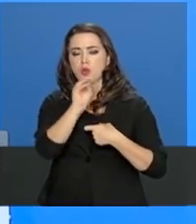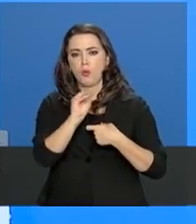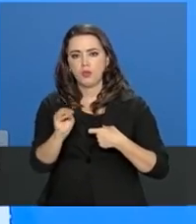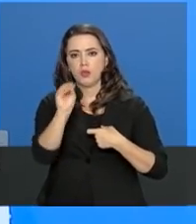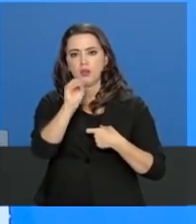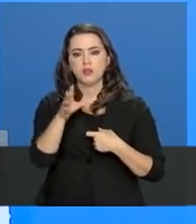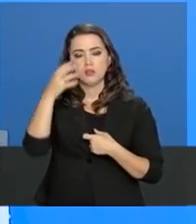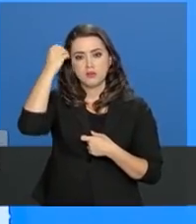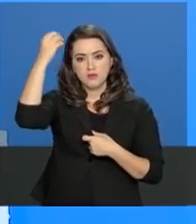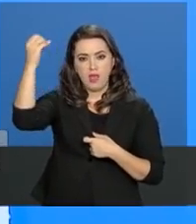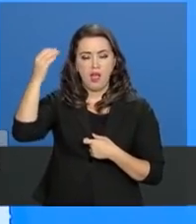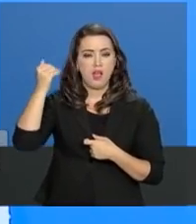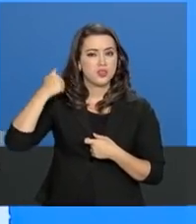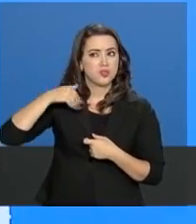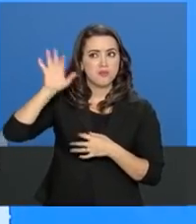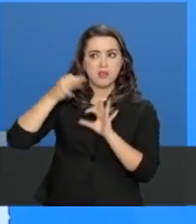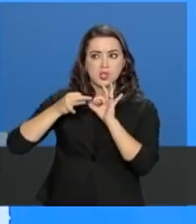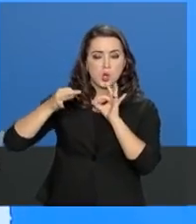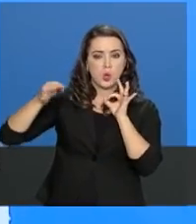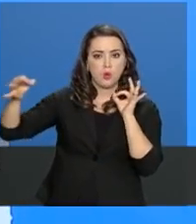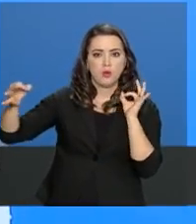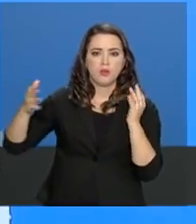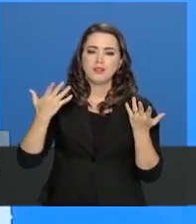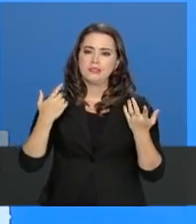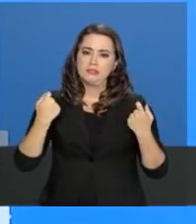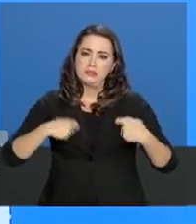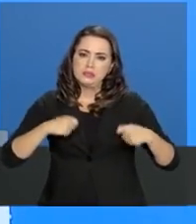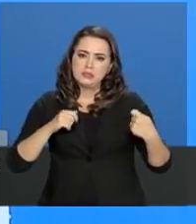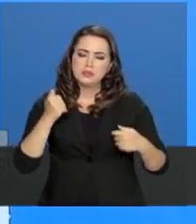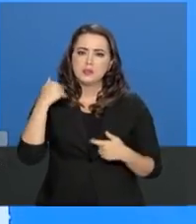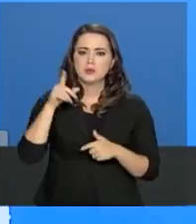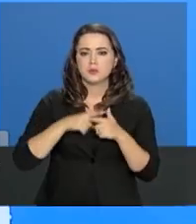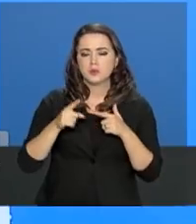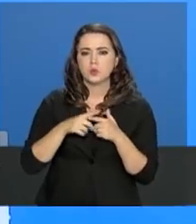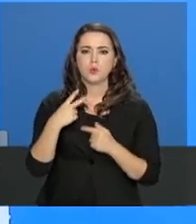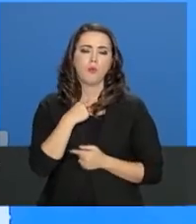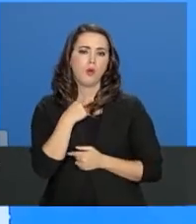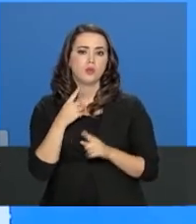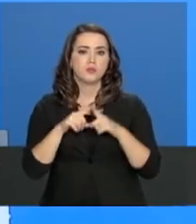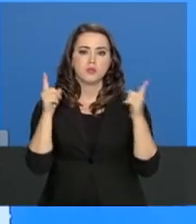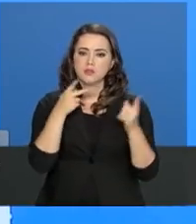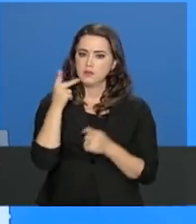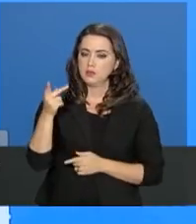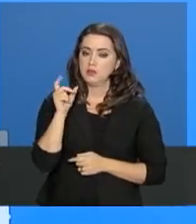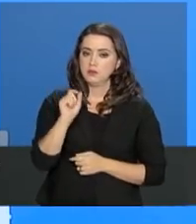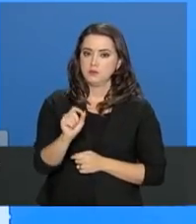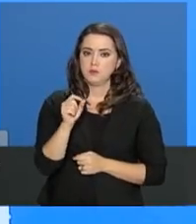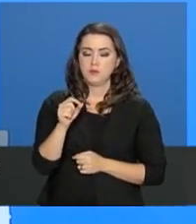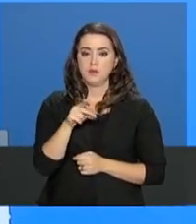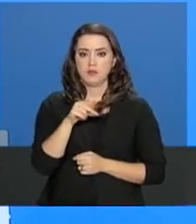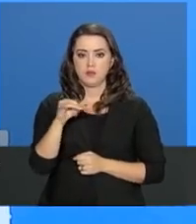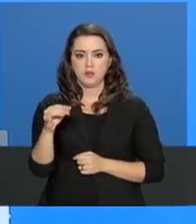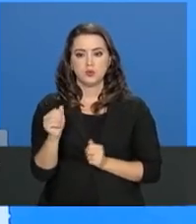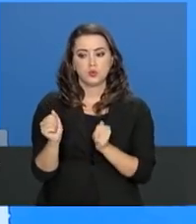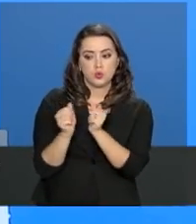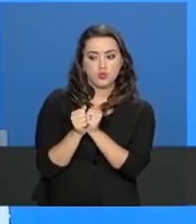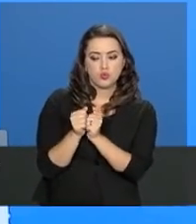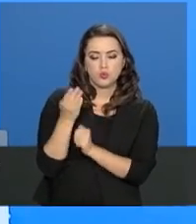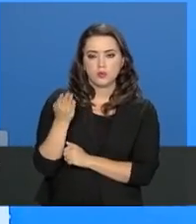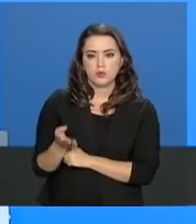viagem mais longa e naturalmente com certo sacrifício ele está podendo fazer mas eu devo dizer que no dia que ele esteve comigo